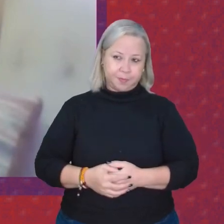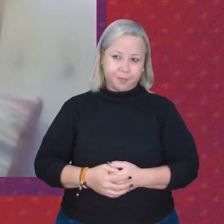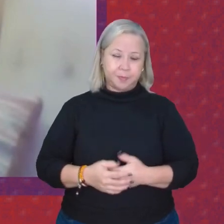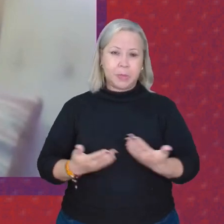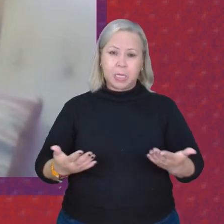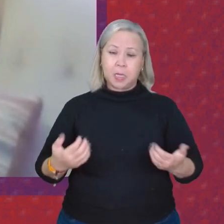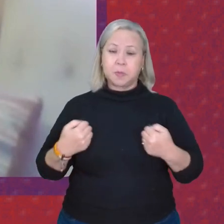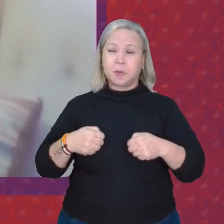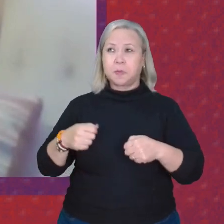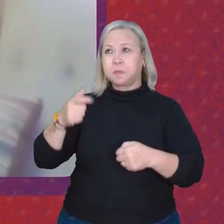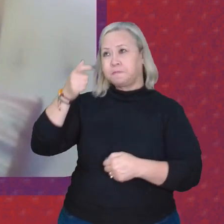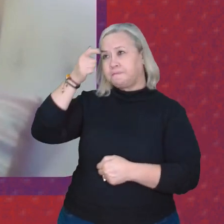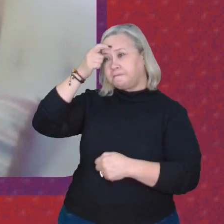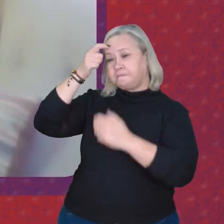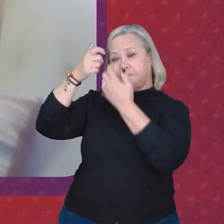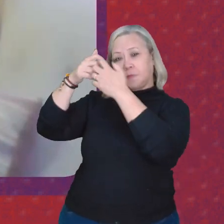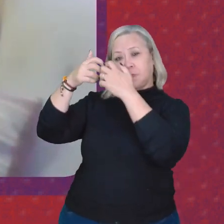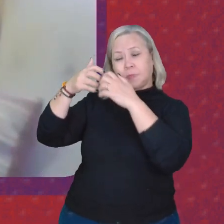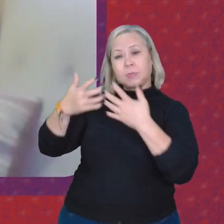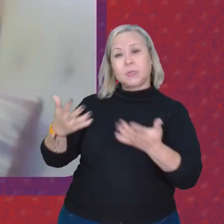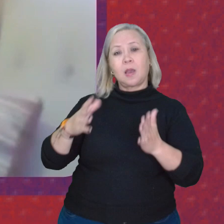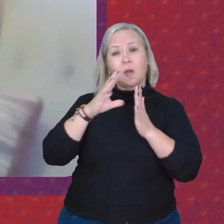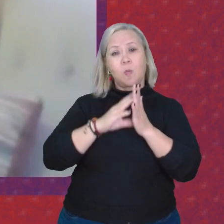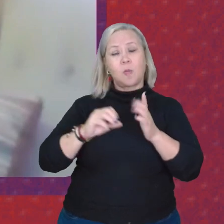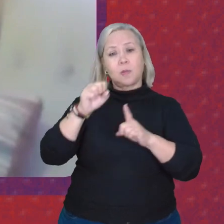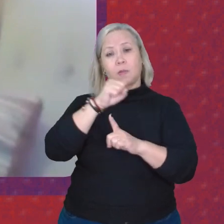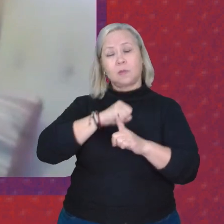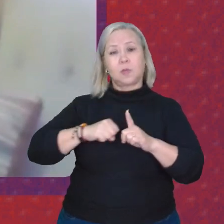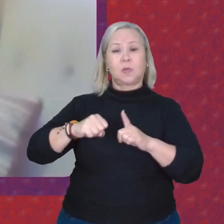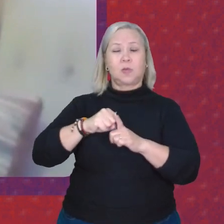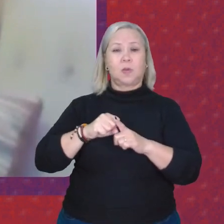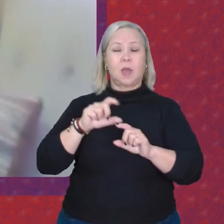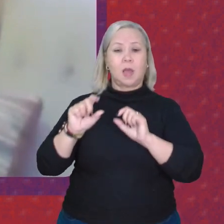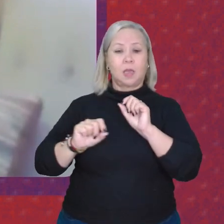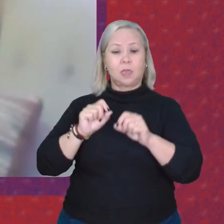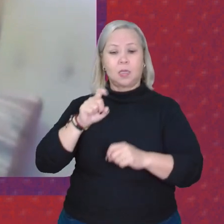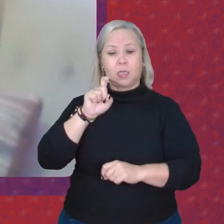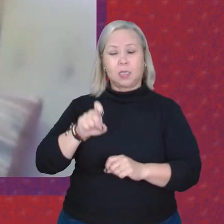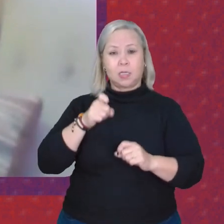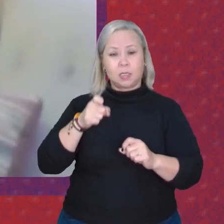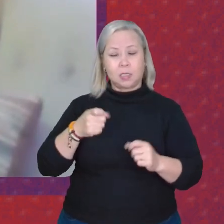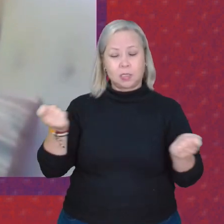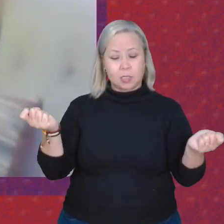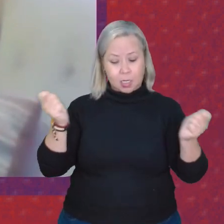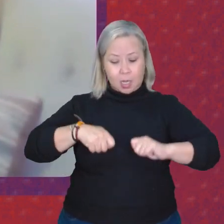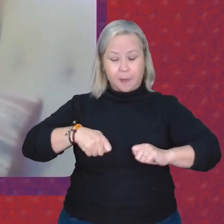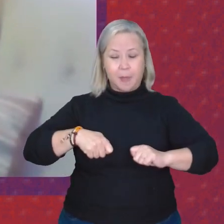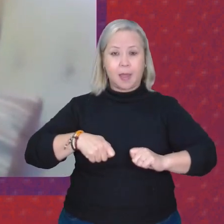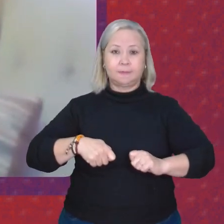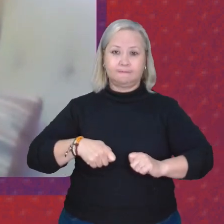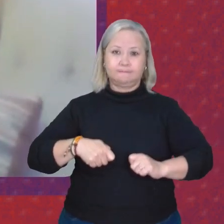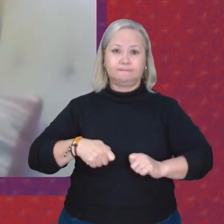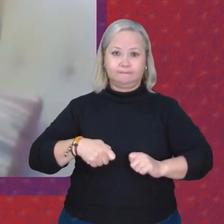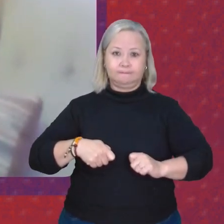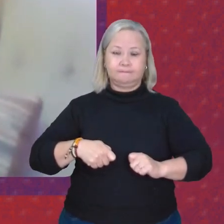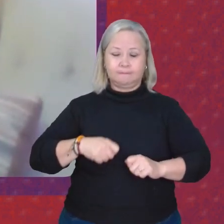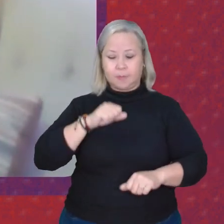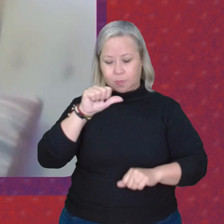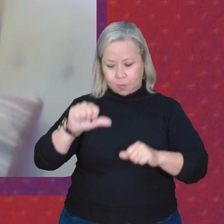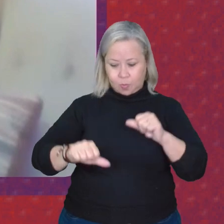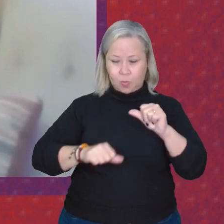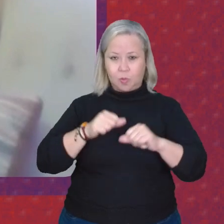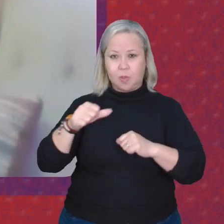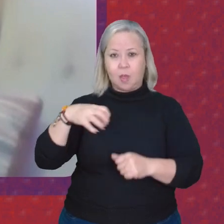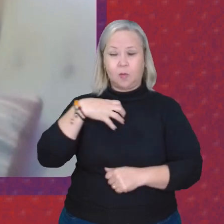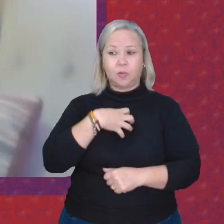pensar um modelo de sociedade que seja capaz de mudar a